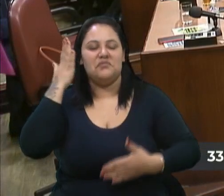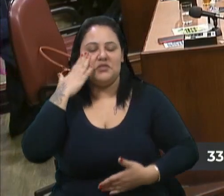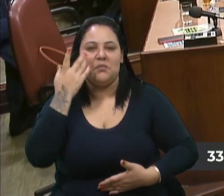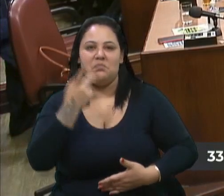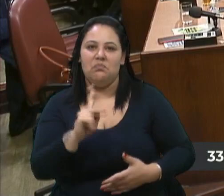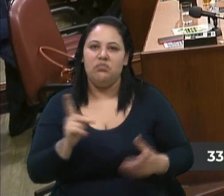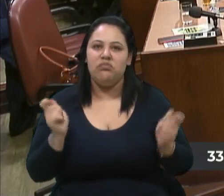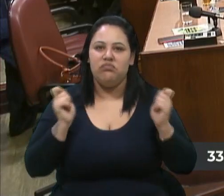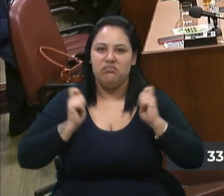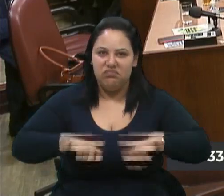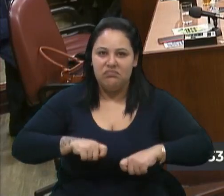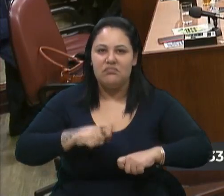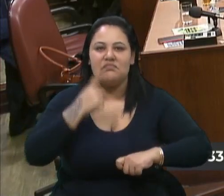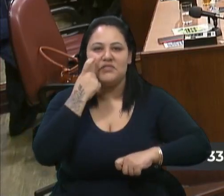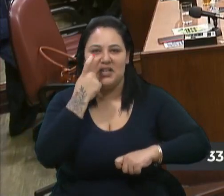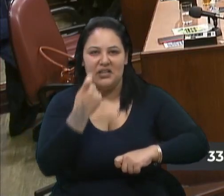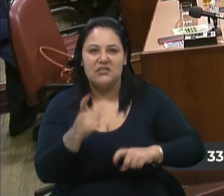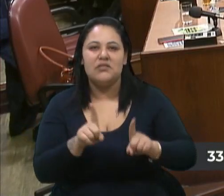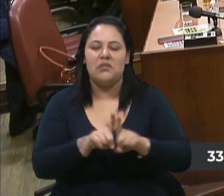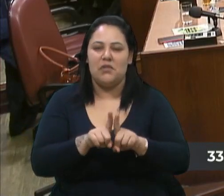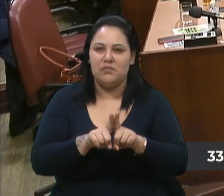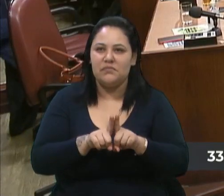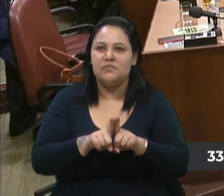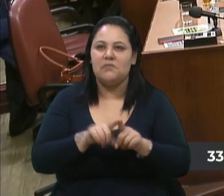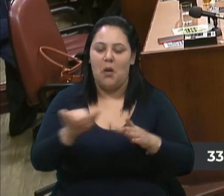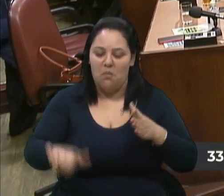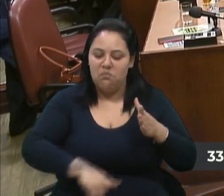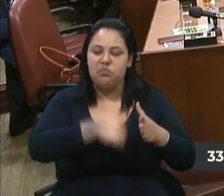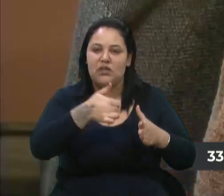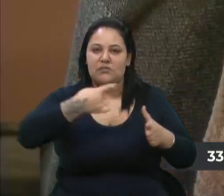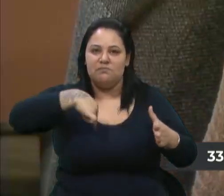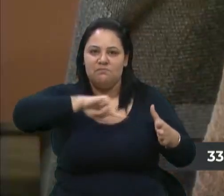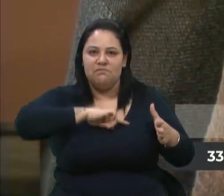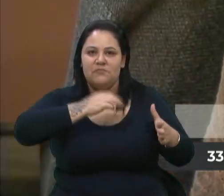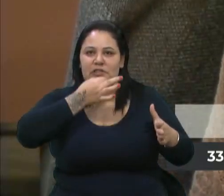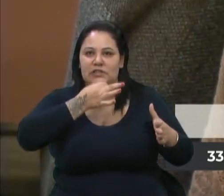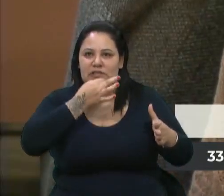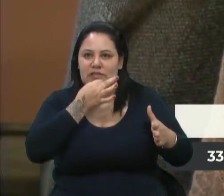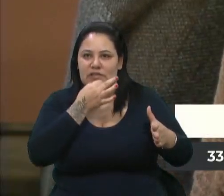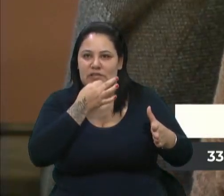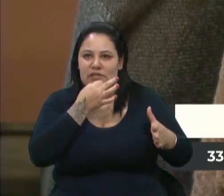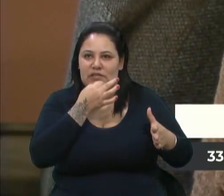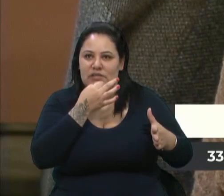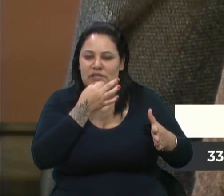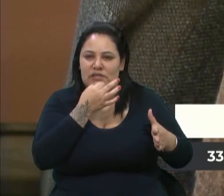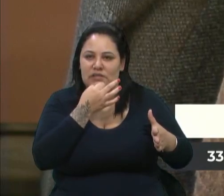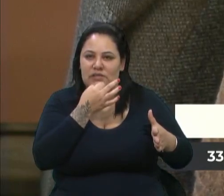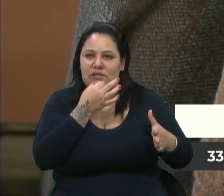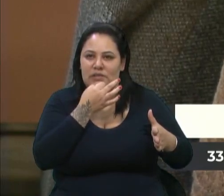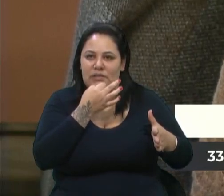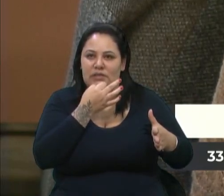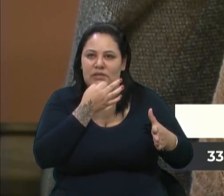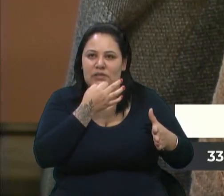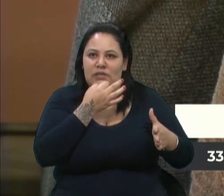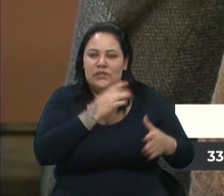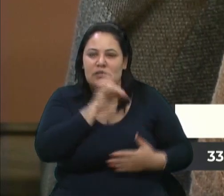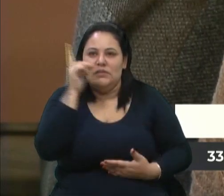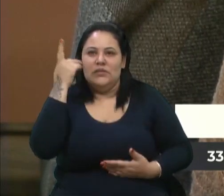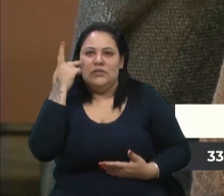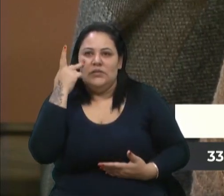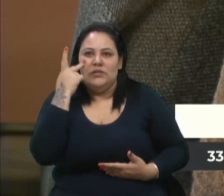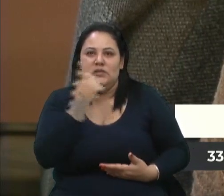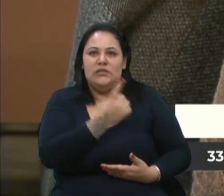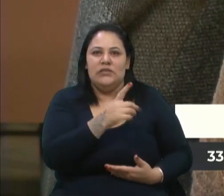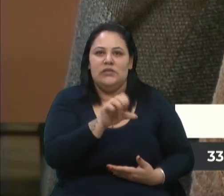e interesse em melhorar a nossa área. Eu conheço São Paulo desde 1985, quando eu